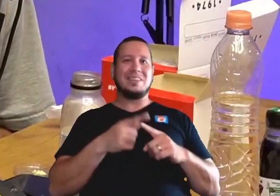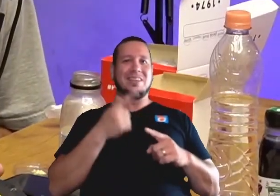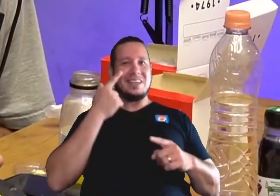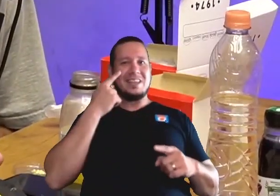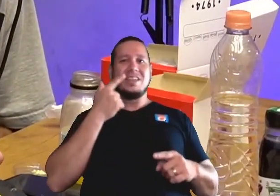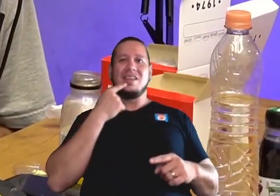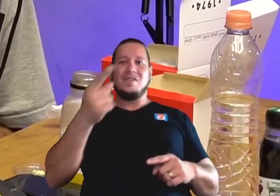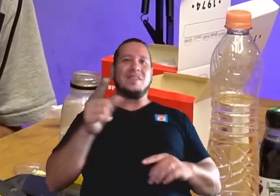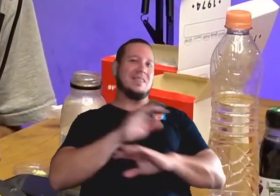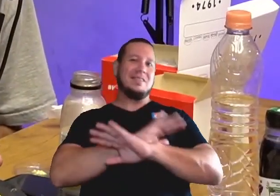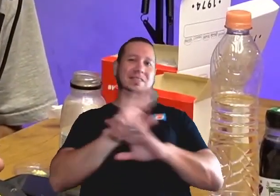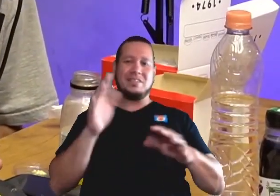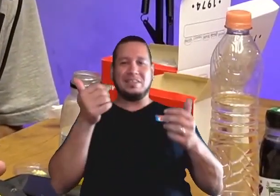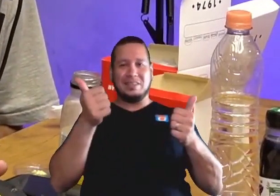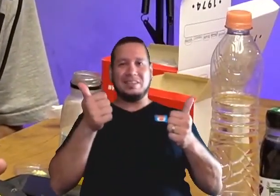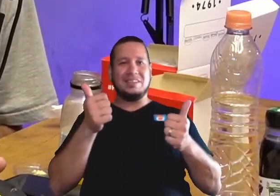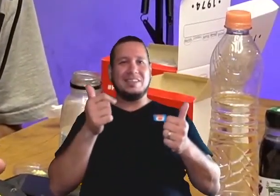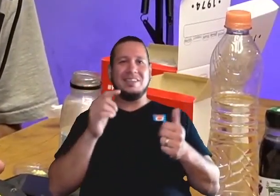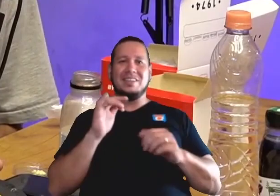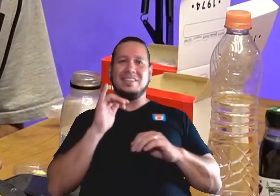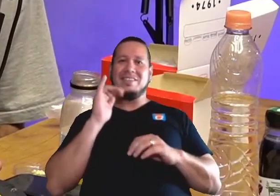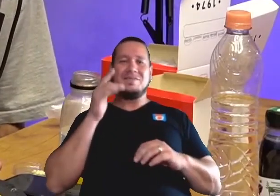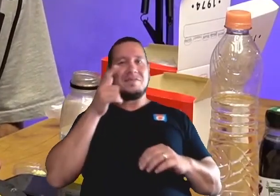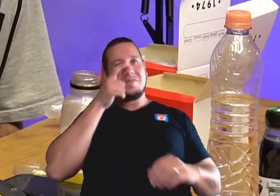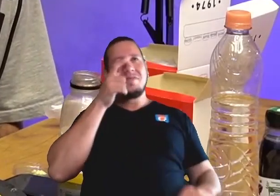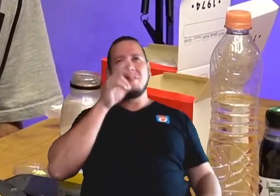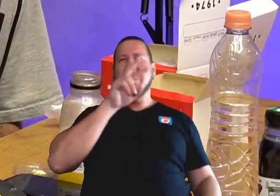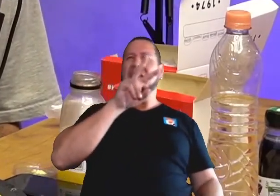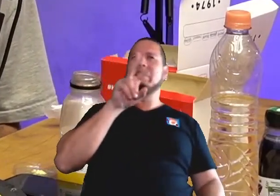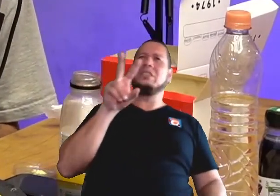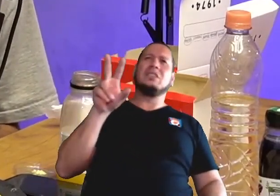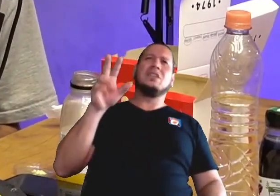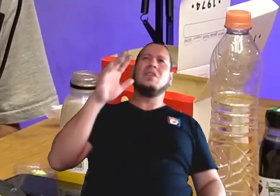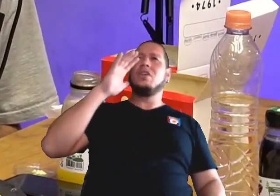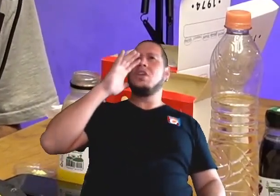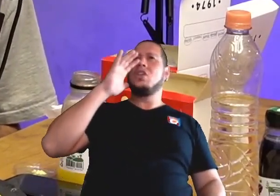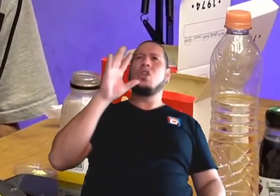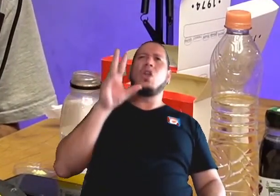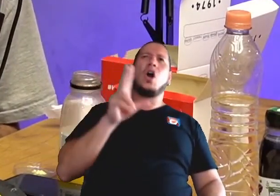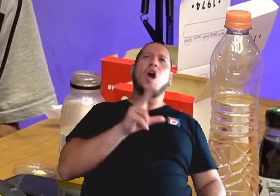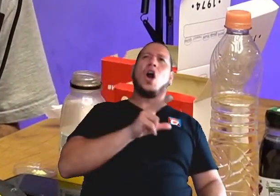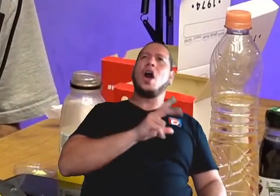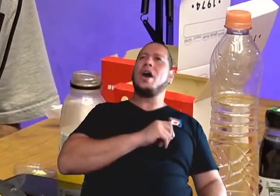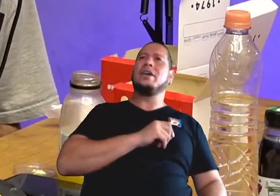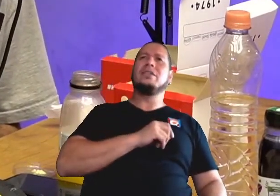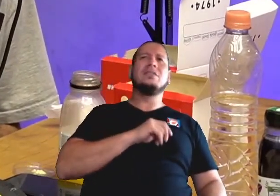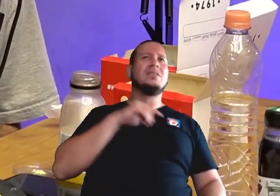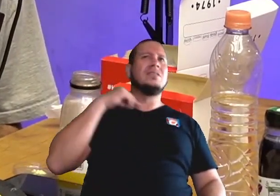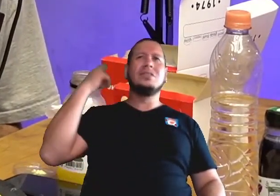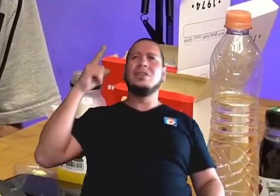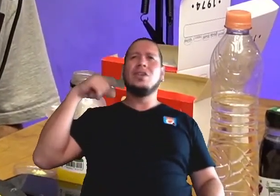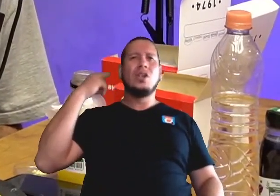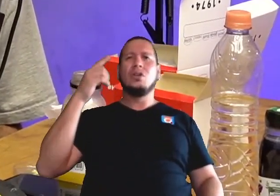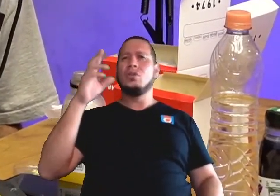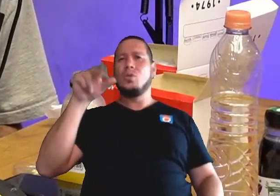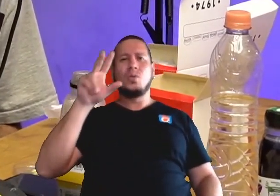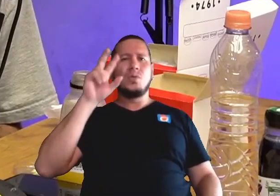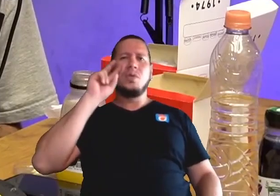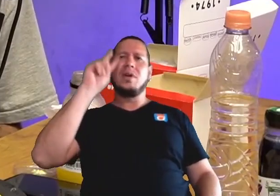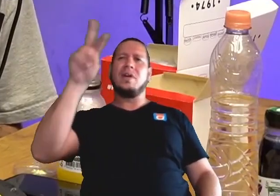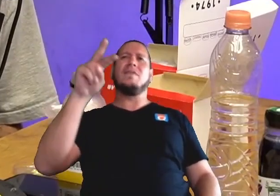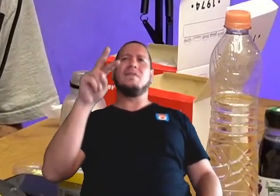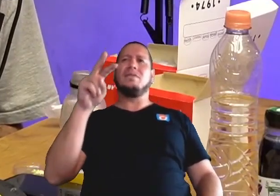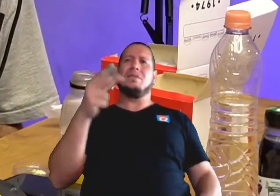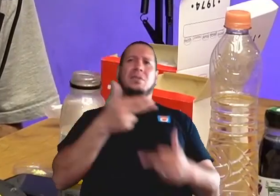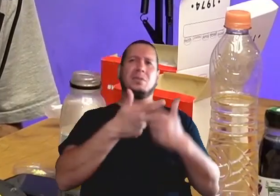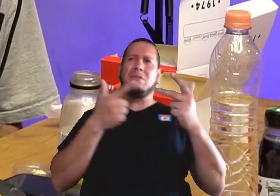seja pela minha boca mas enfim entramos no bagulho Mana eu olhei eu fiquei abismado humano ou as assim nunca te aviso